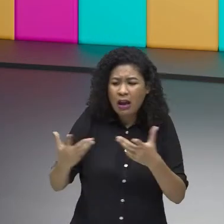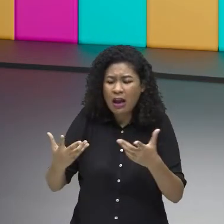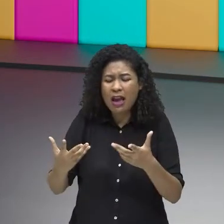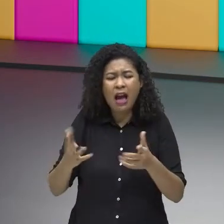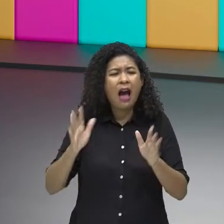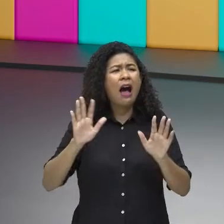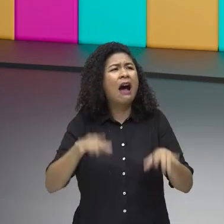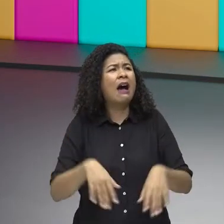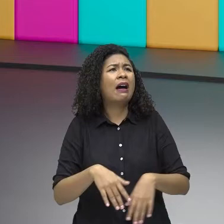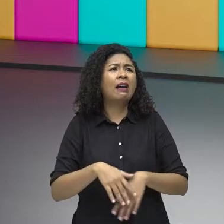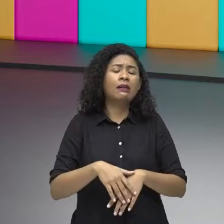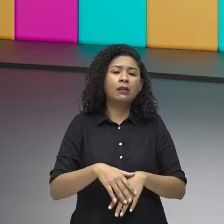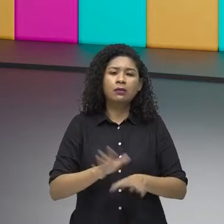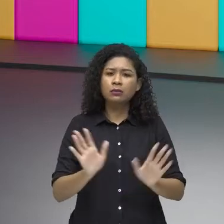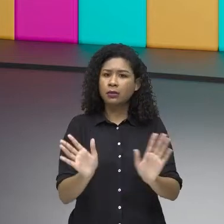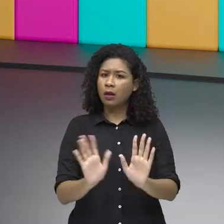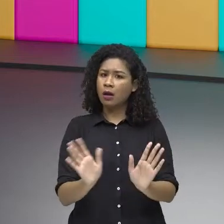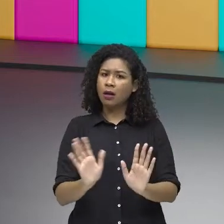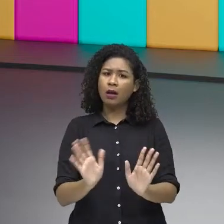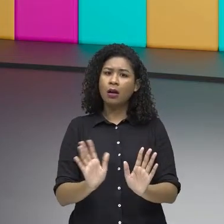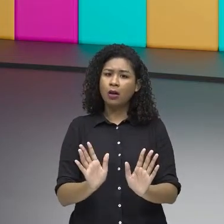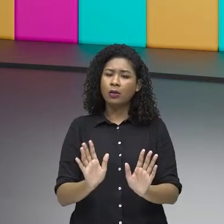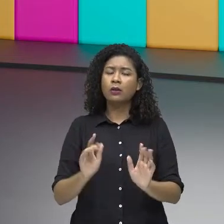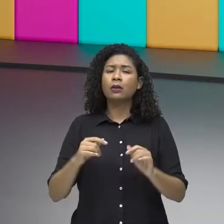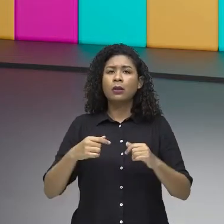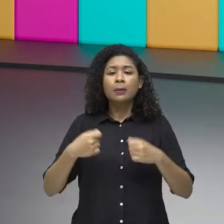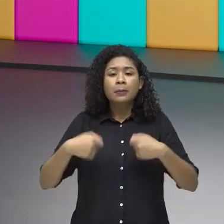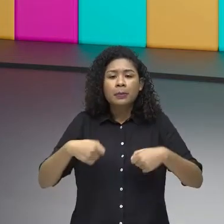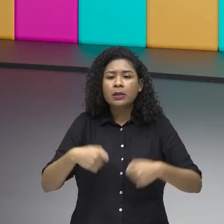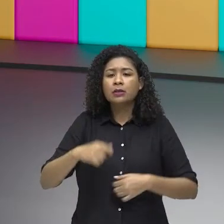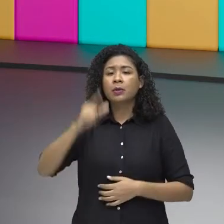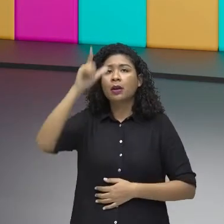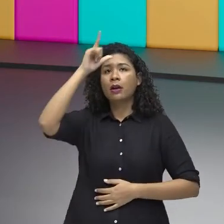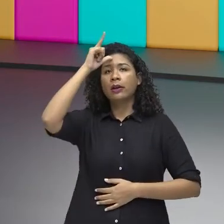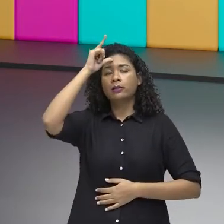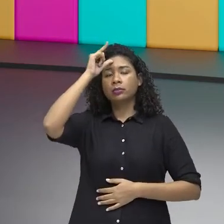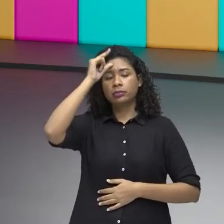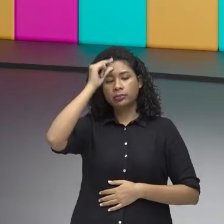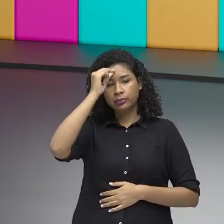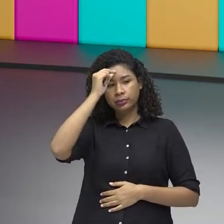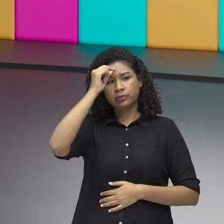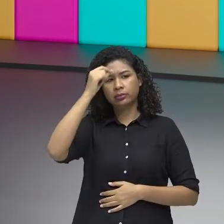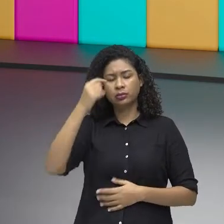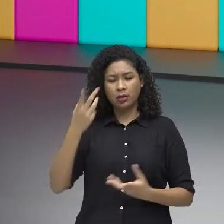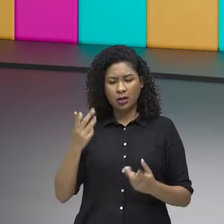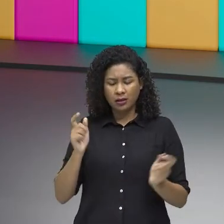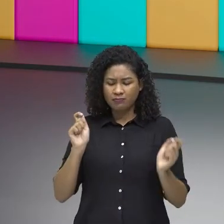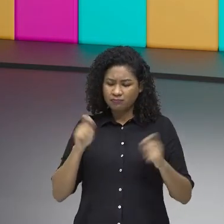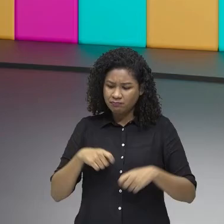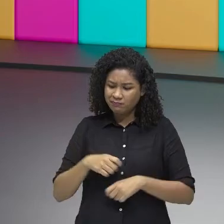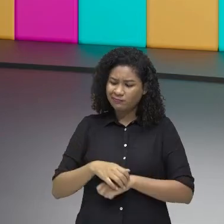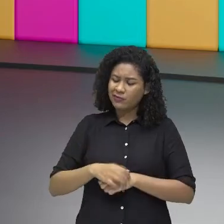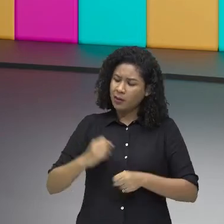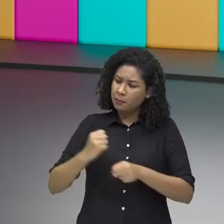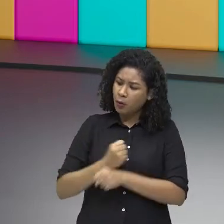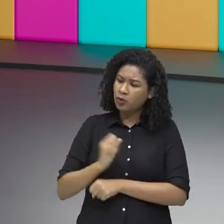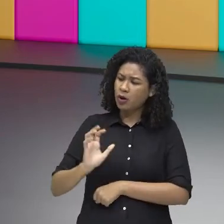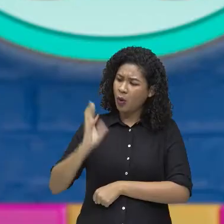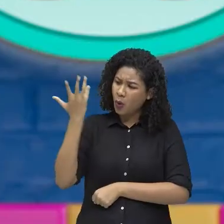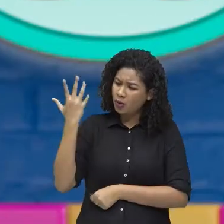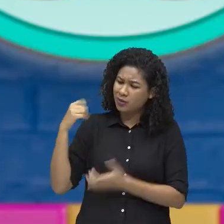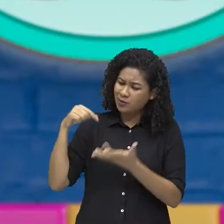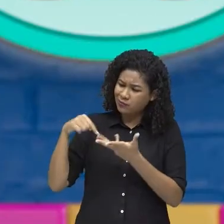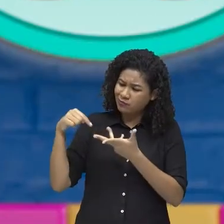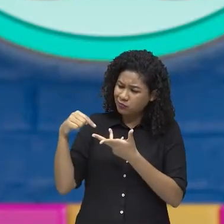que, entende? Mas relaxar no sentido de tirar daí algum aprendizado para poder seguir em frente, de repente,